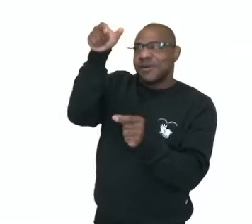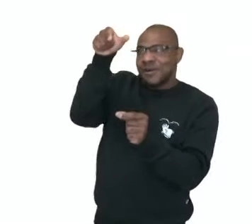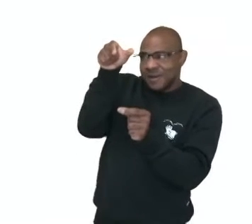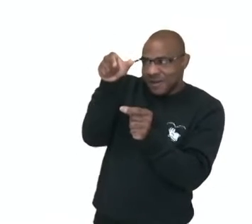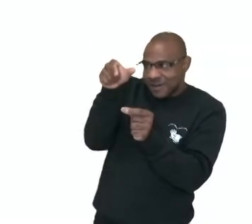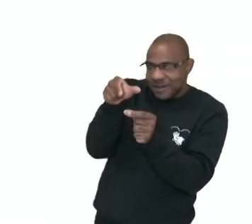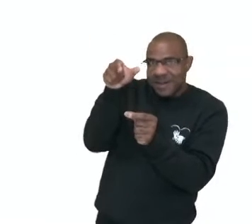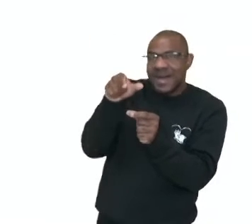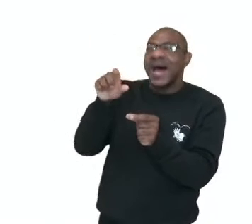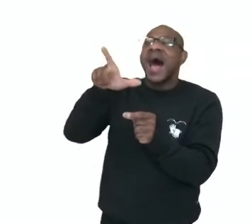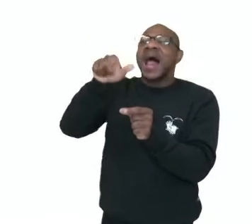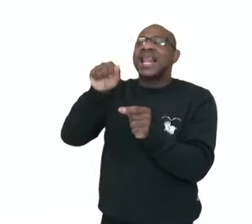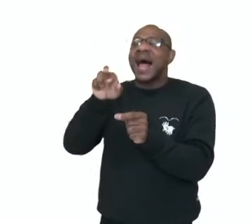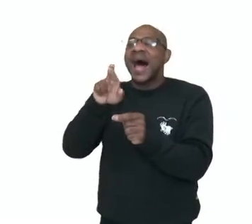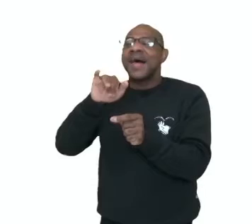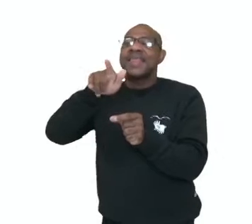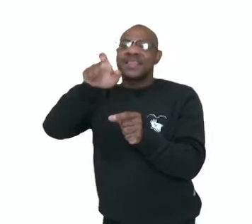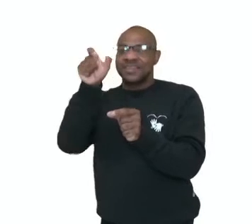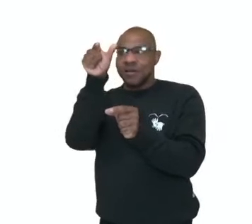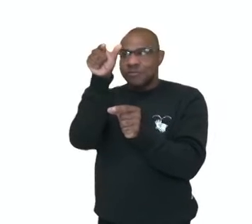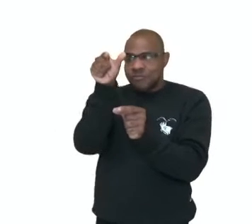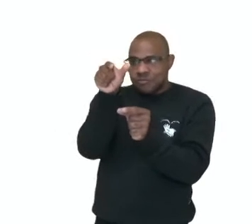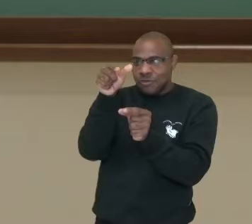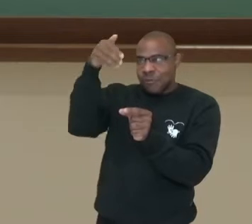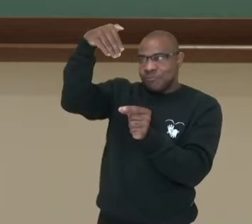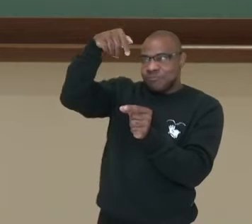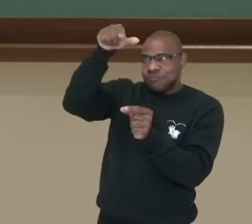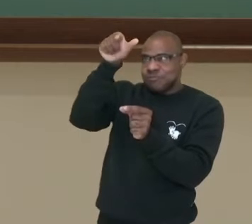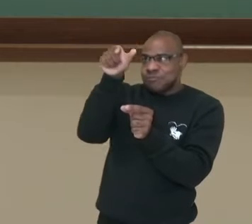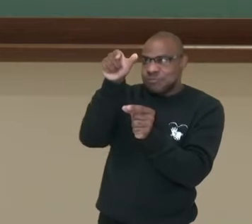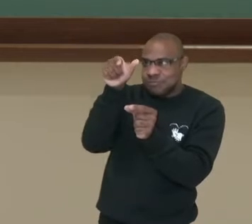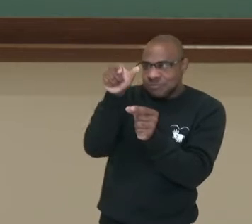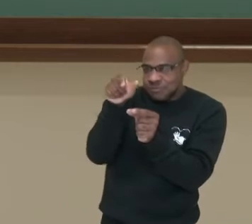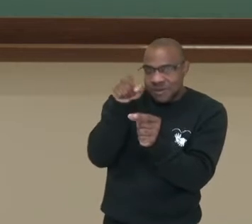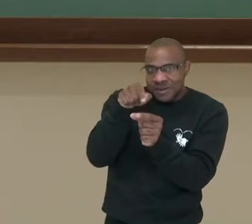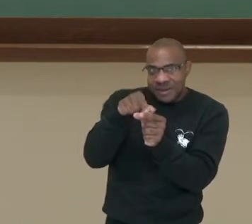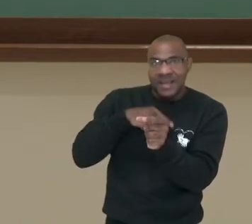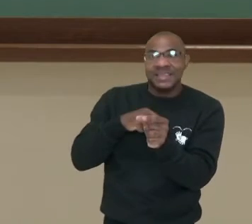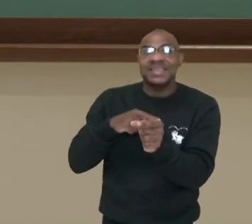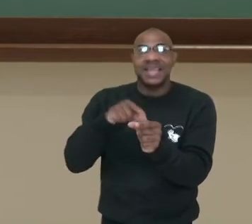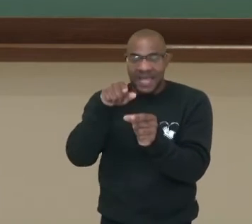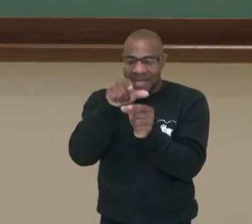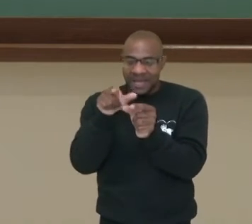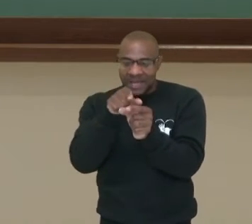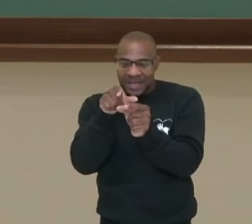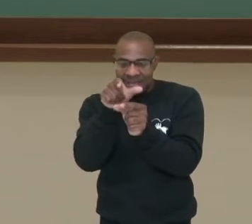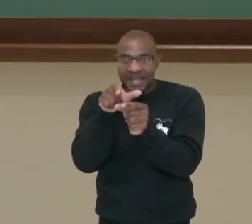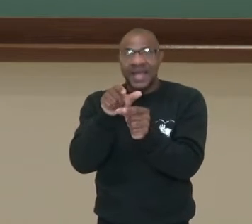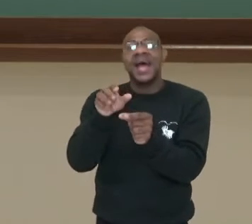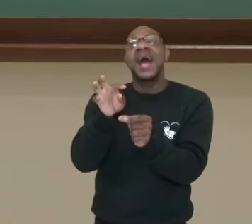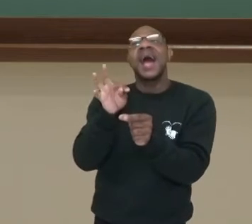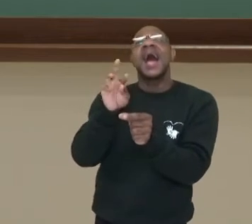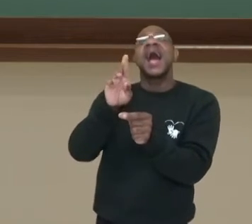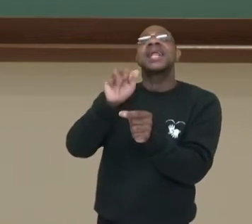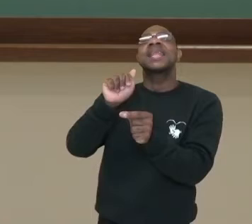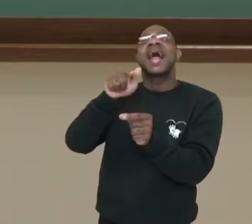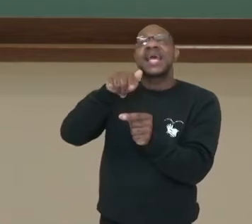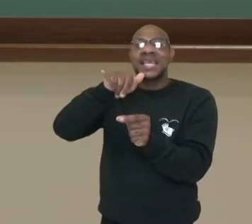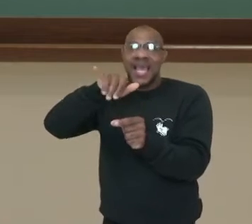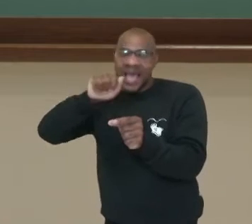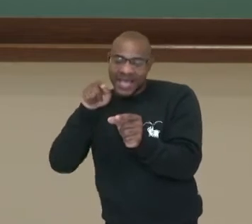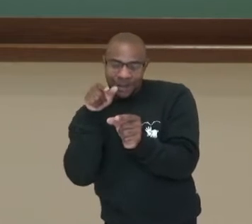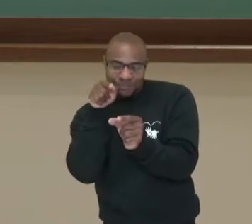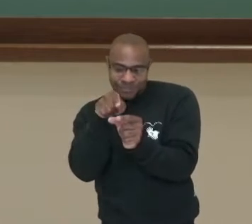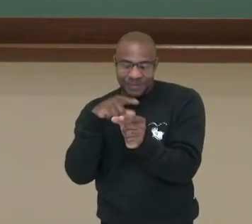a laringe, para entrar de fato no trato respiratório. Aqui nós temos a traqueia, na traqueia nós temos mais alguns pelos